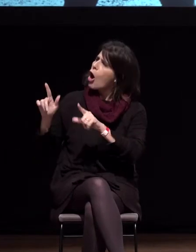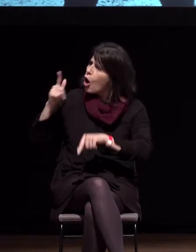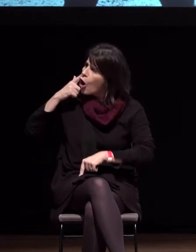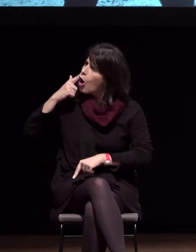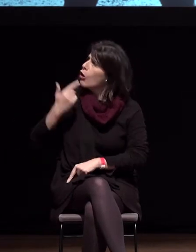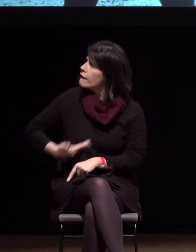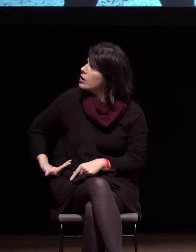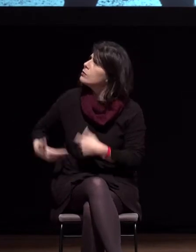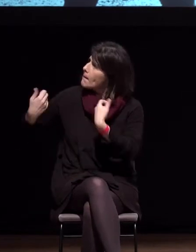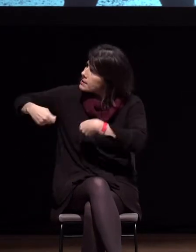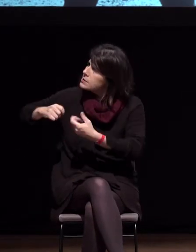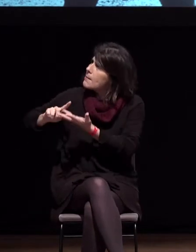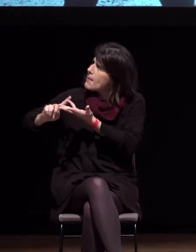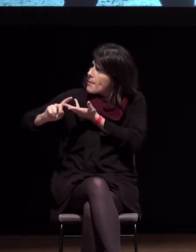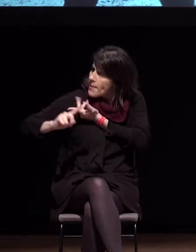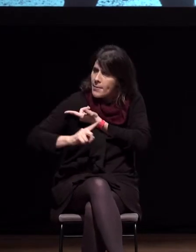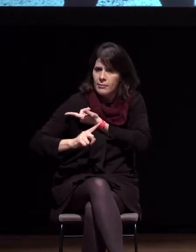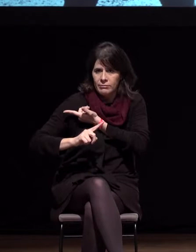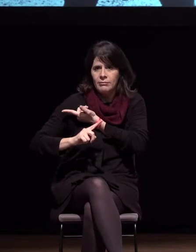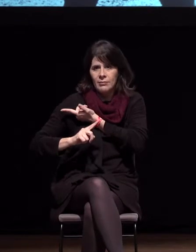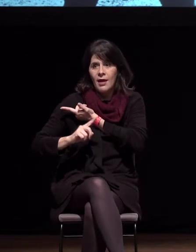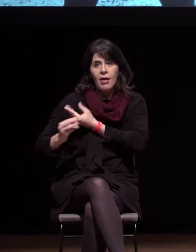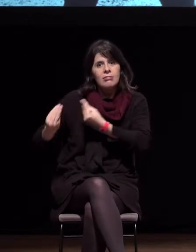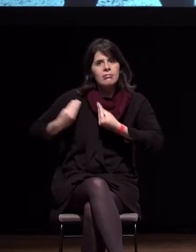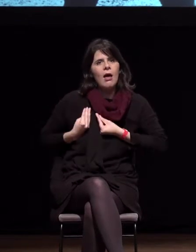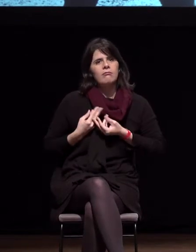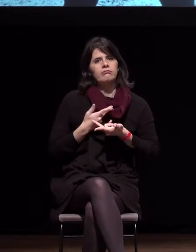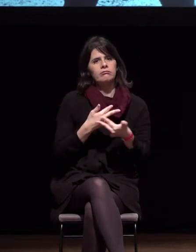transformar, porque é um processo de transformação.